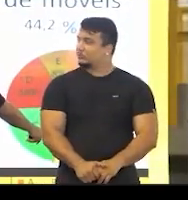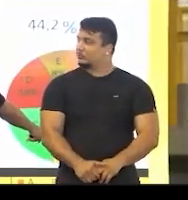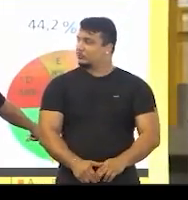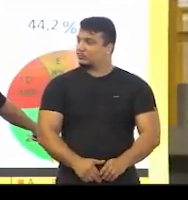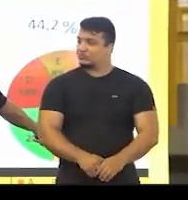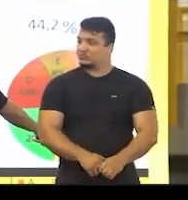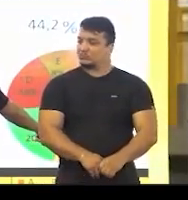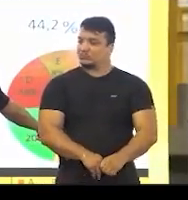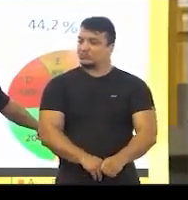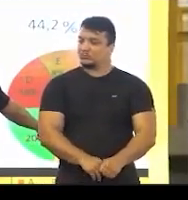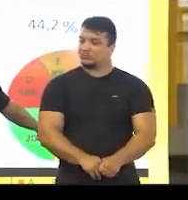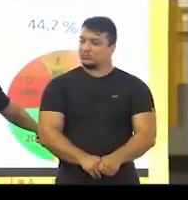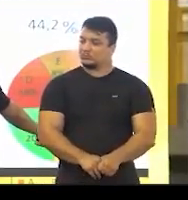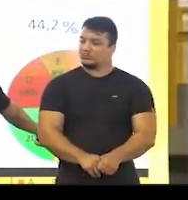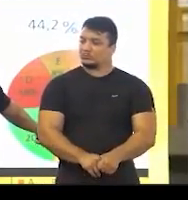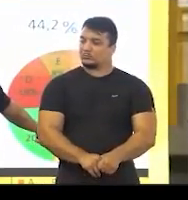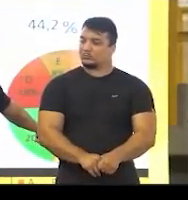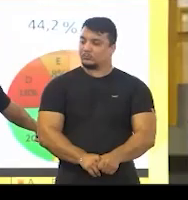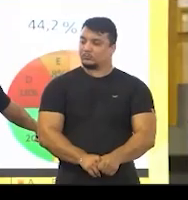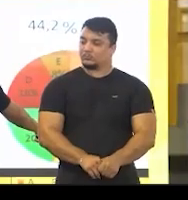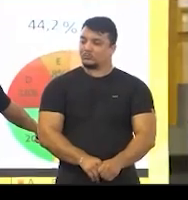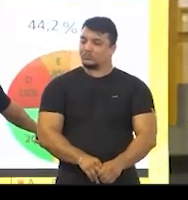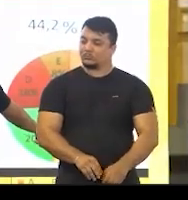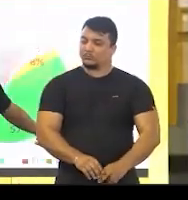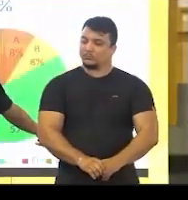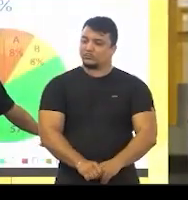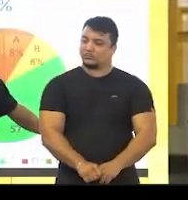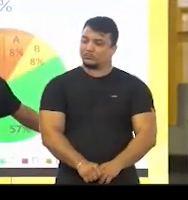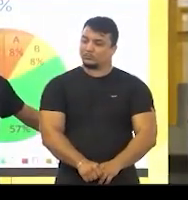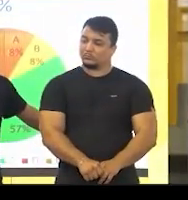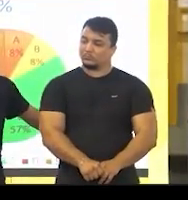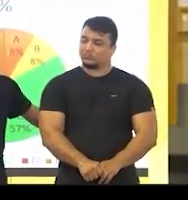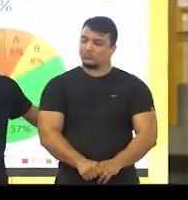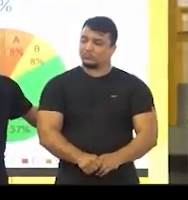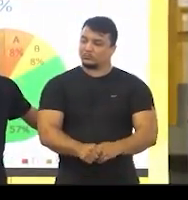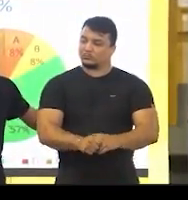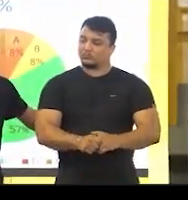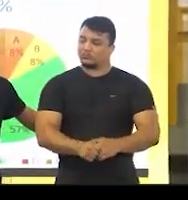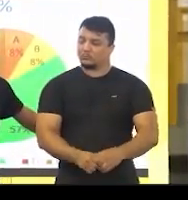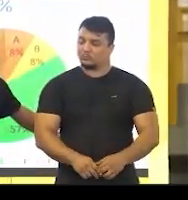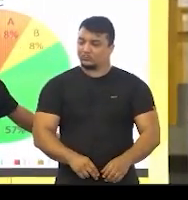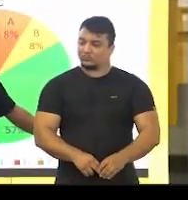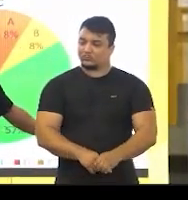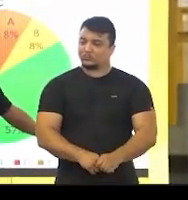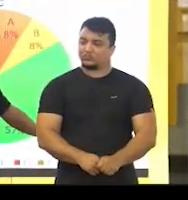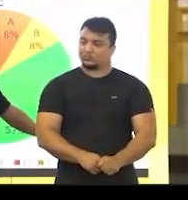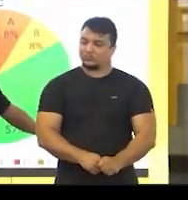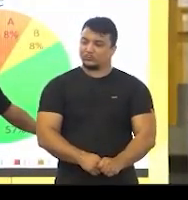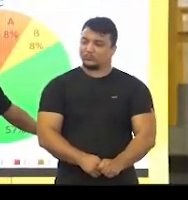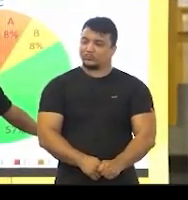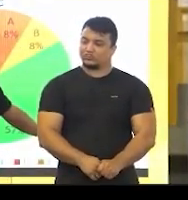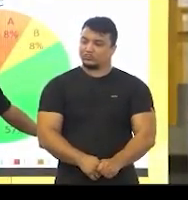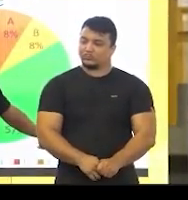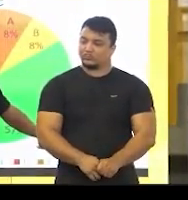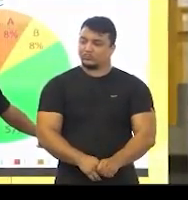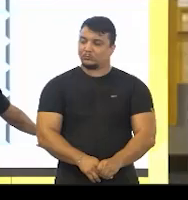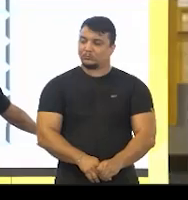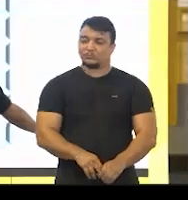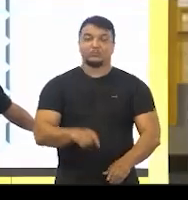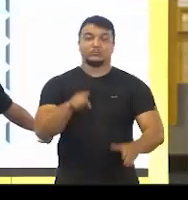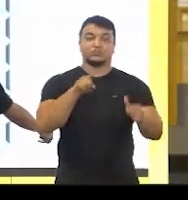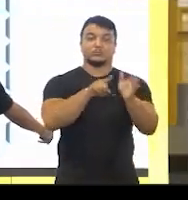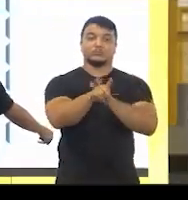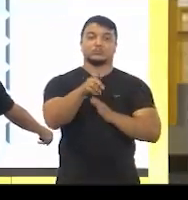Pode passar, vai. Habilidade 5, passa. Passa. Que é a questão 4 do